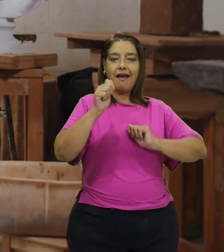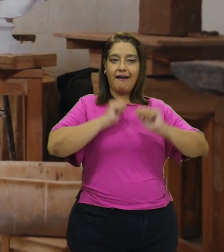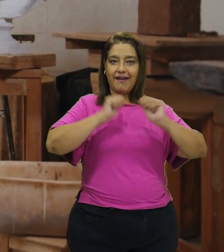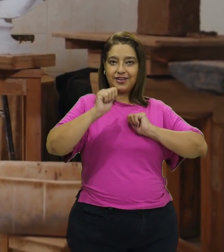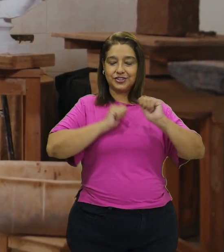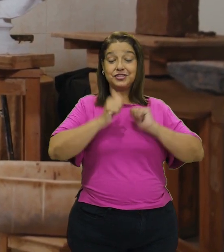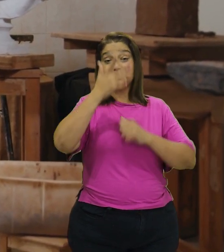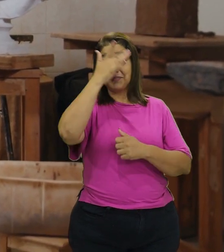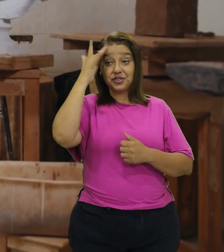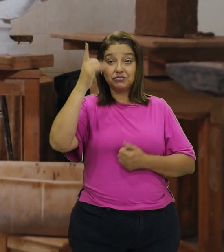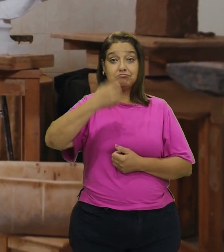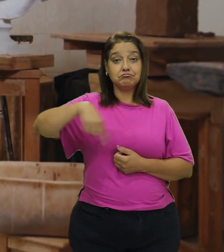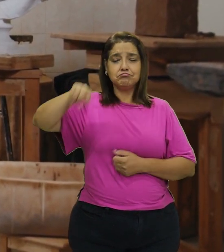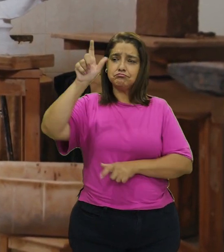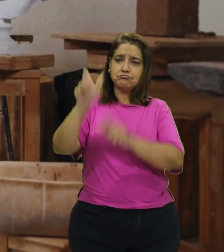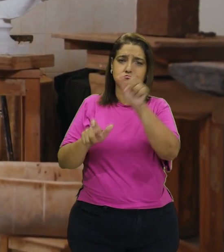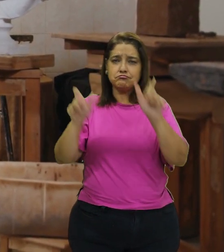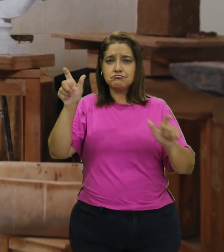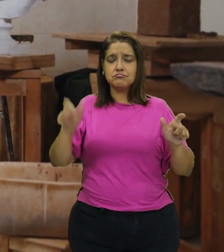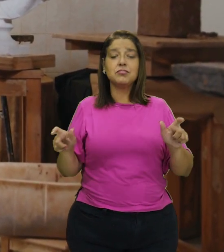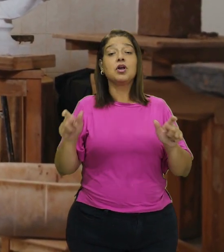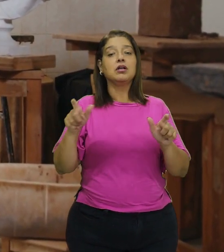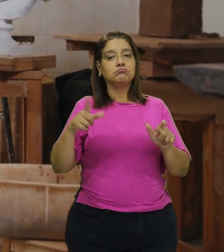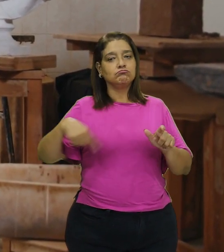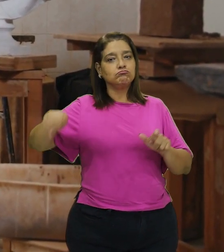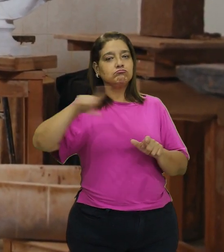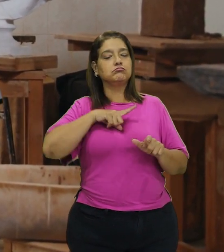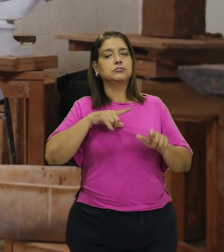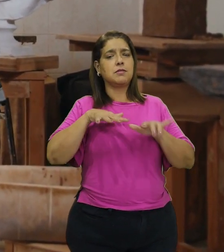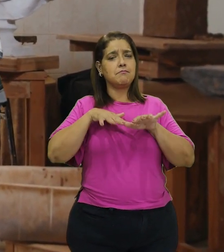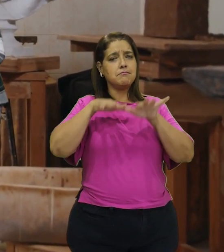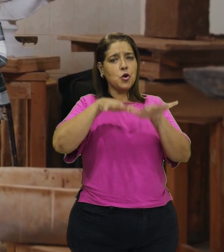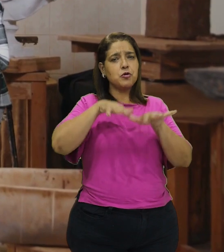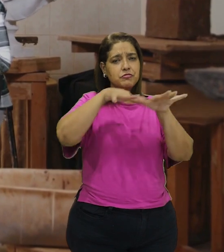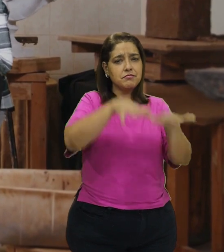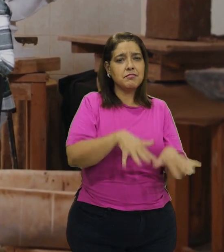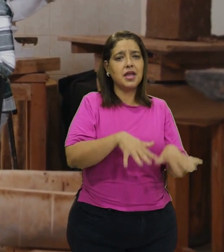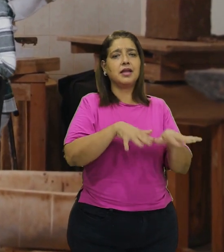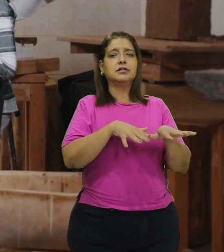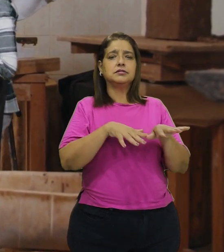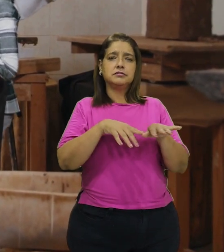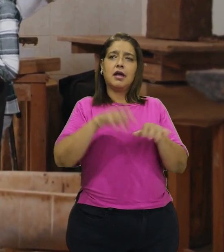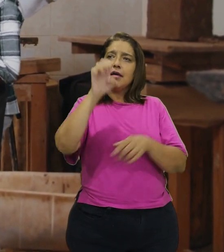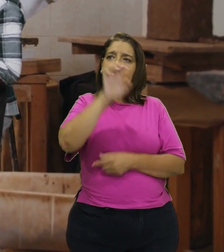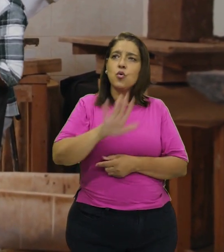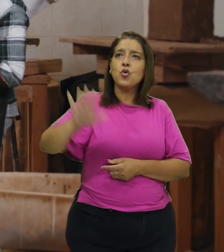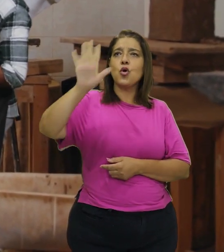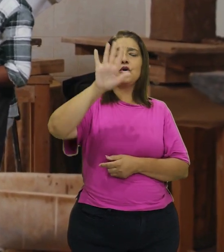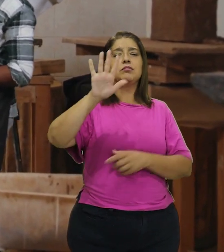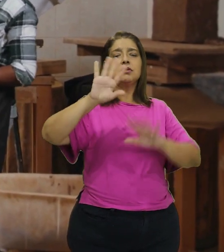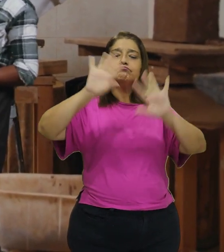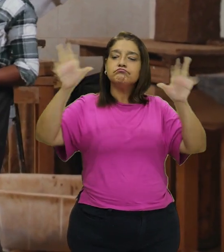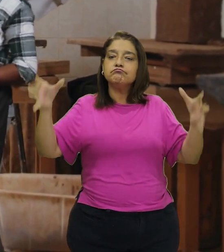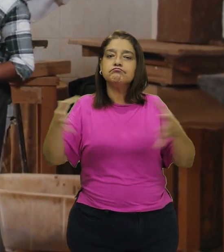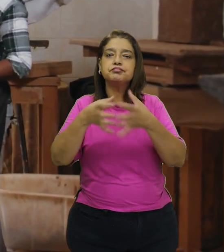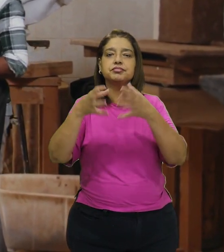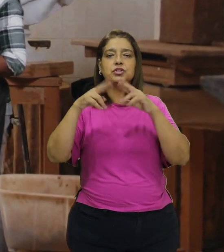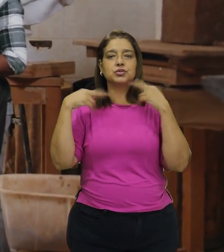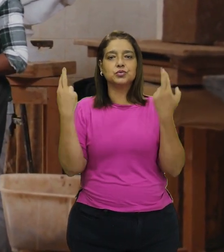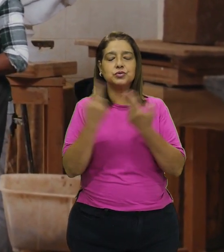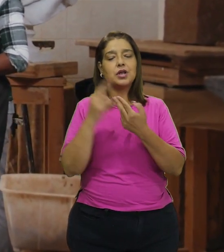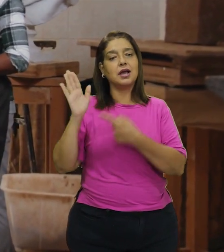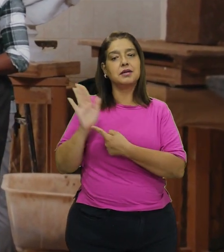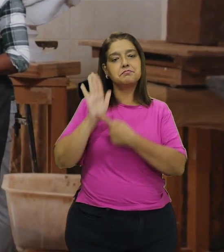e intelectuais brasileiros, inspirados por movimentos de vanguarda europeus, reuniram-se